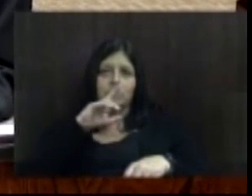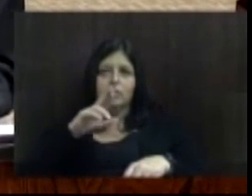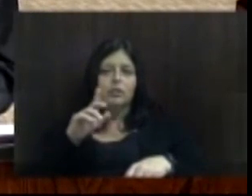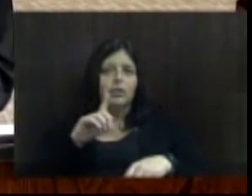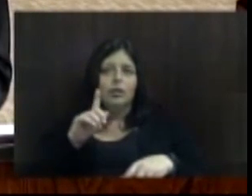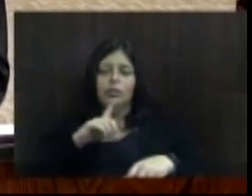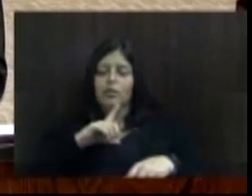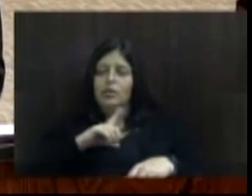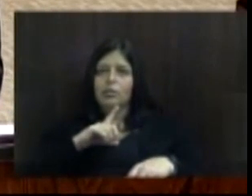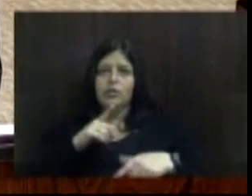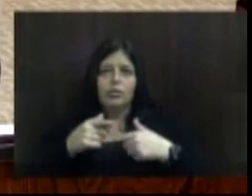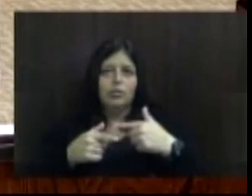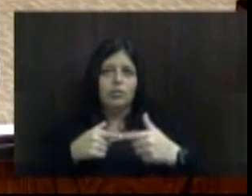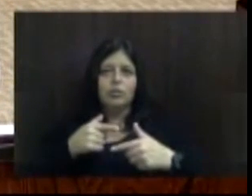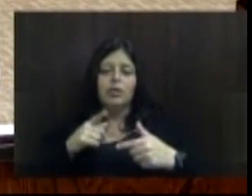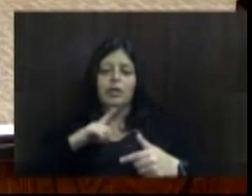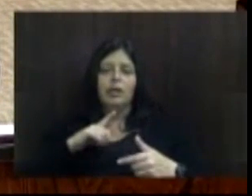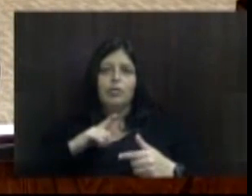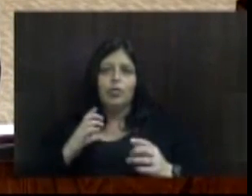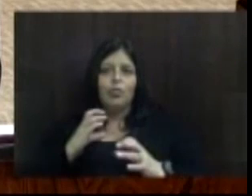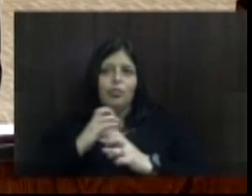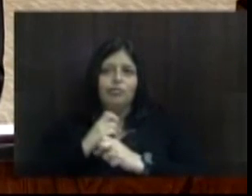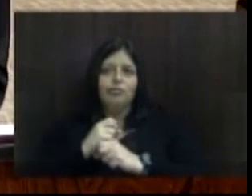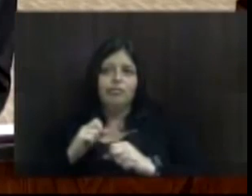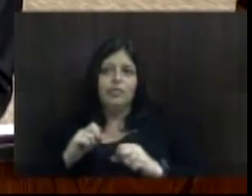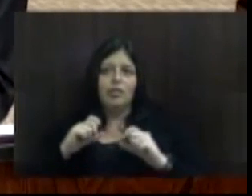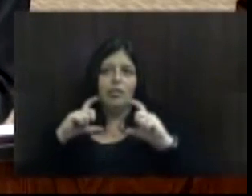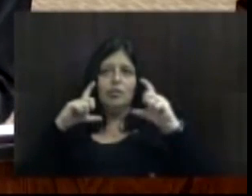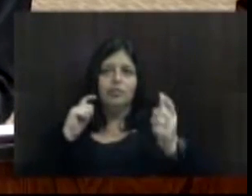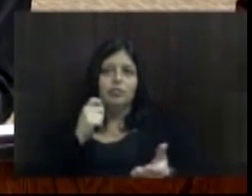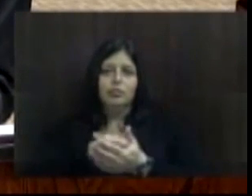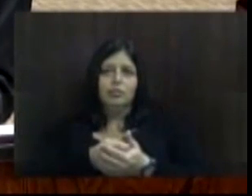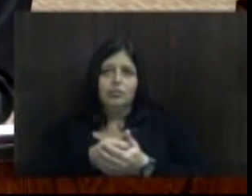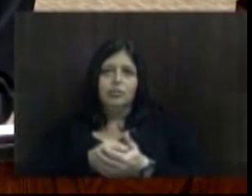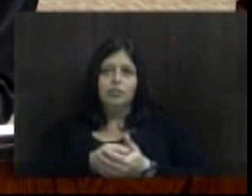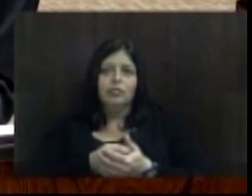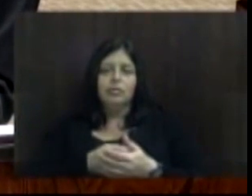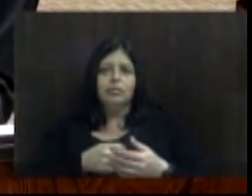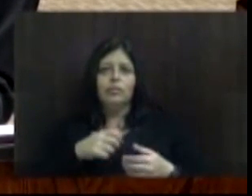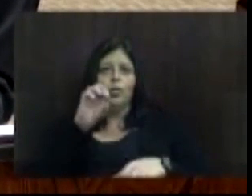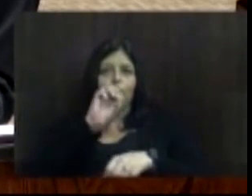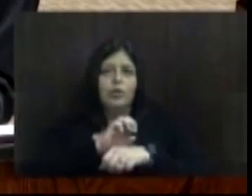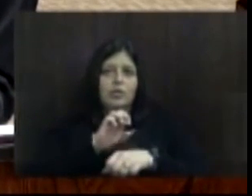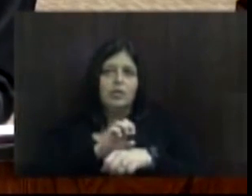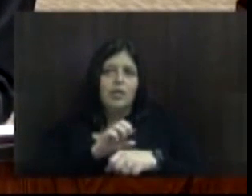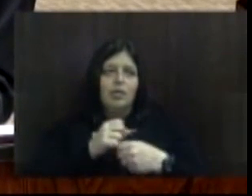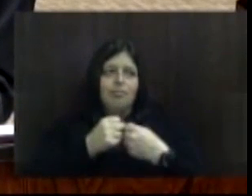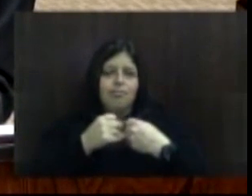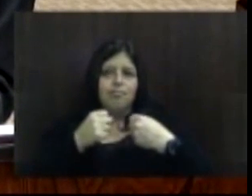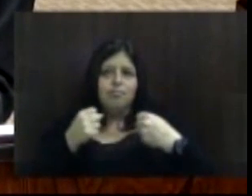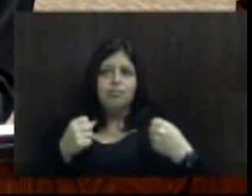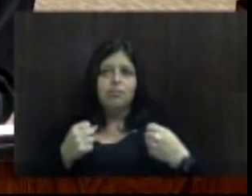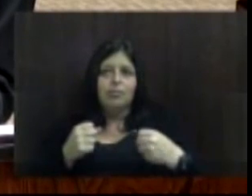serviços e temos uma conta alta a pagar as soluções não vieram o estado inchado é